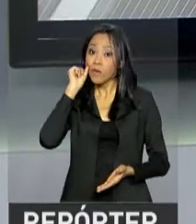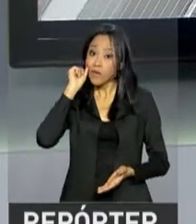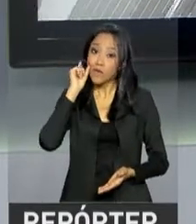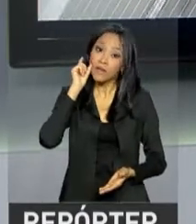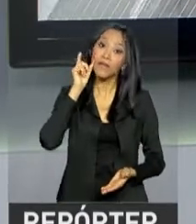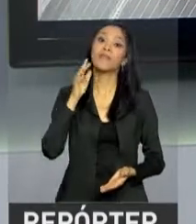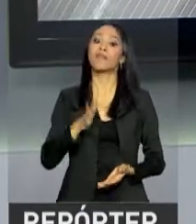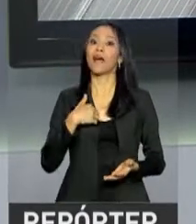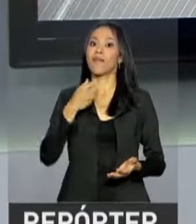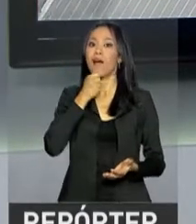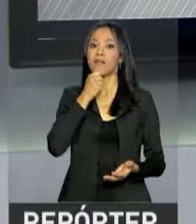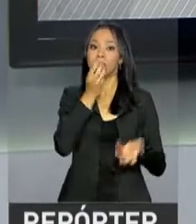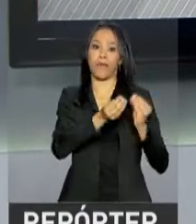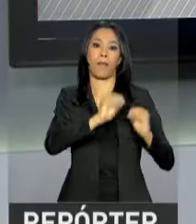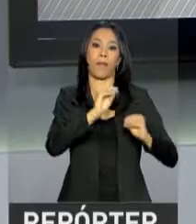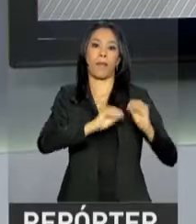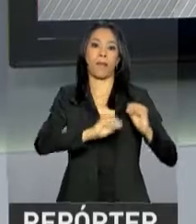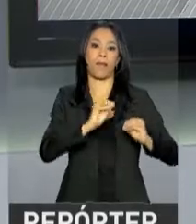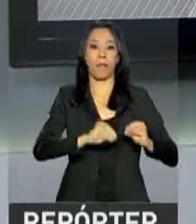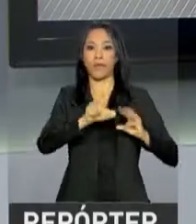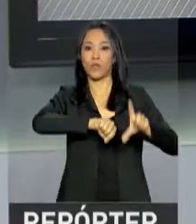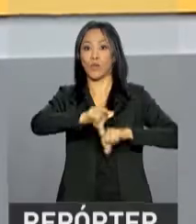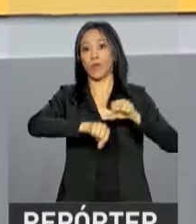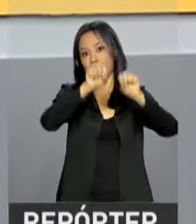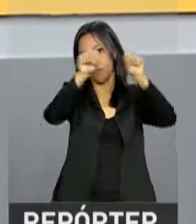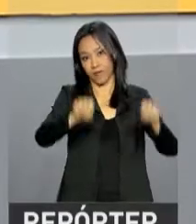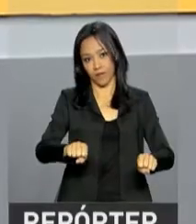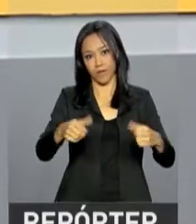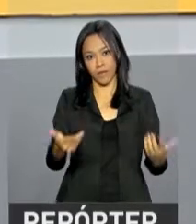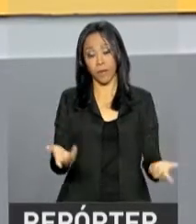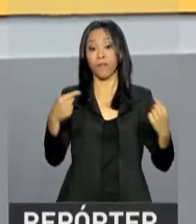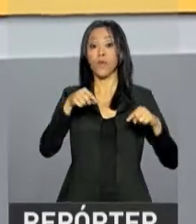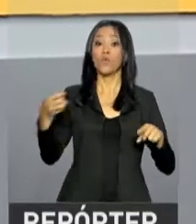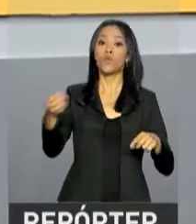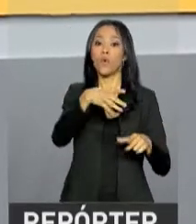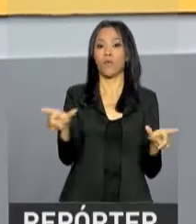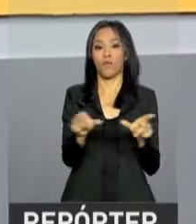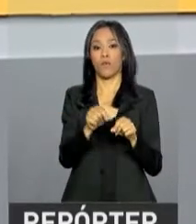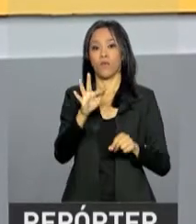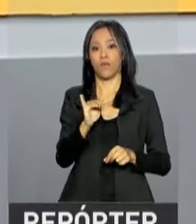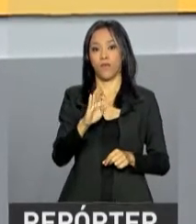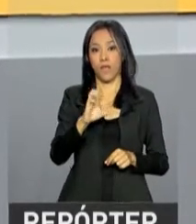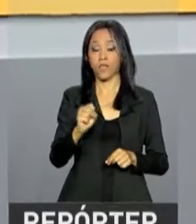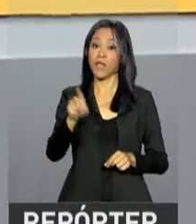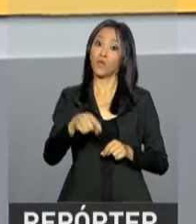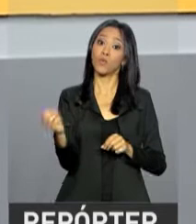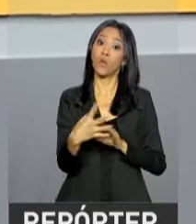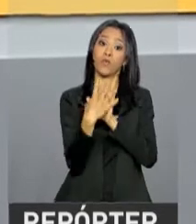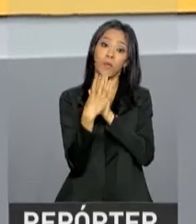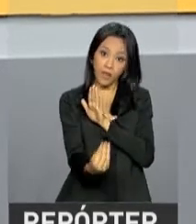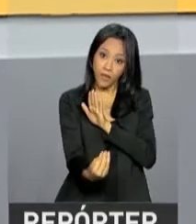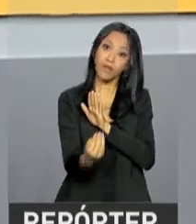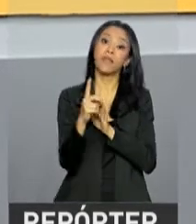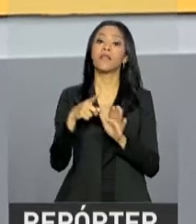na fase de preenchimento no sistema de seleção do fies o novo fies é um modelo de financiamento estudantil que divide o programa